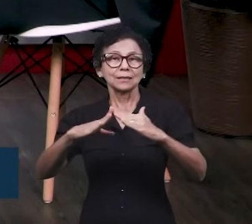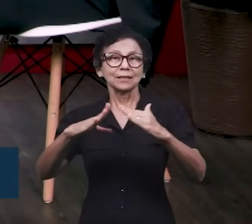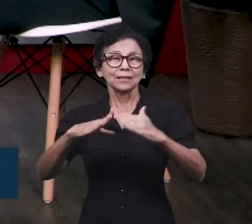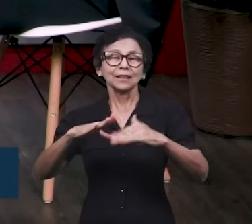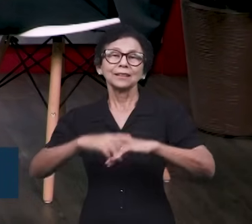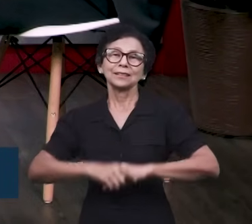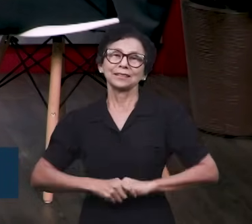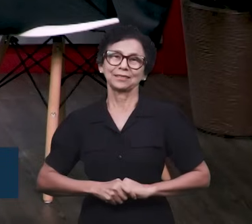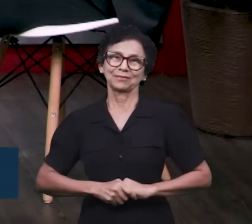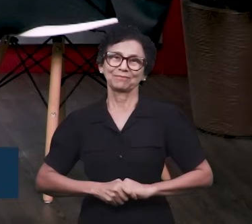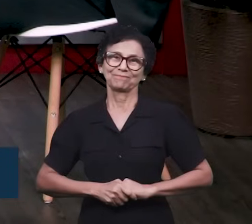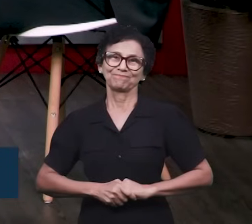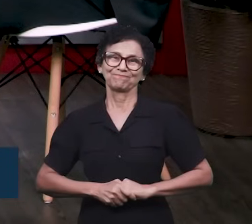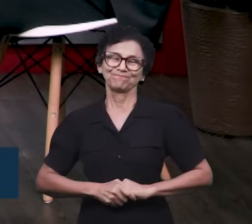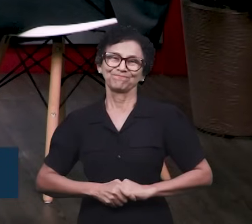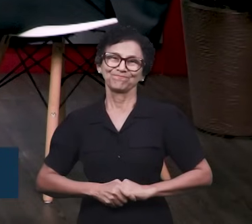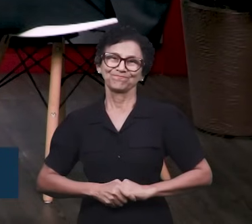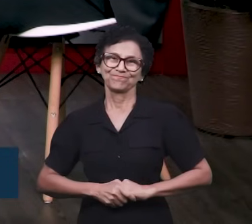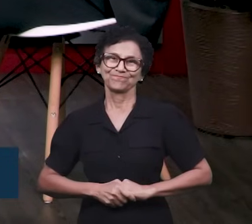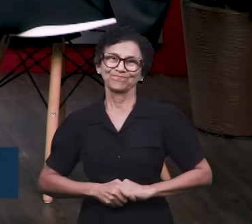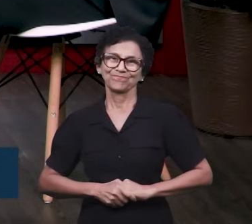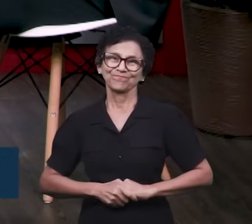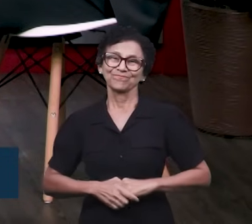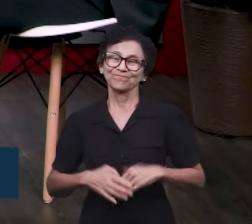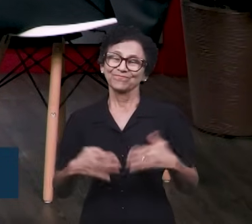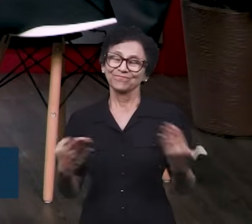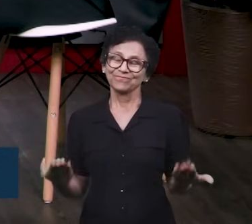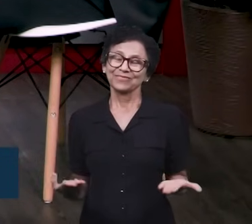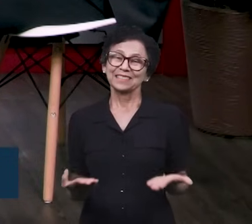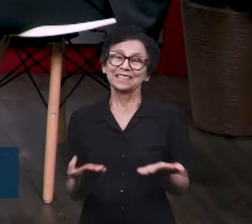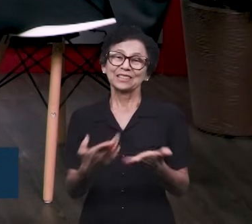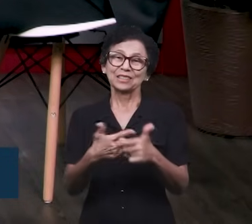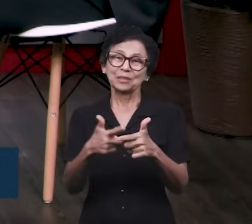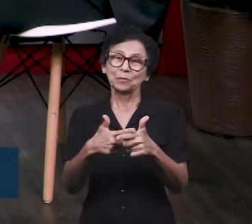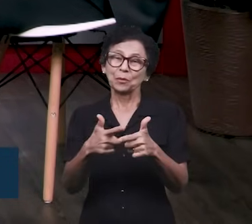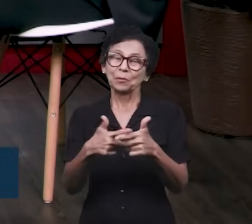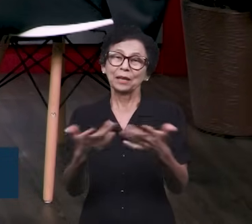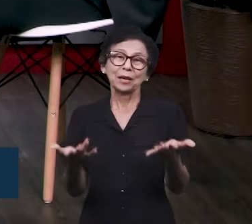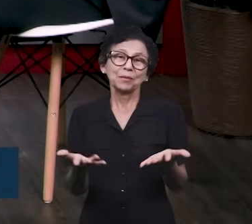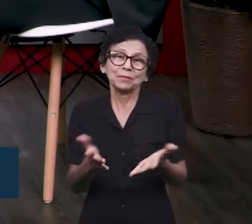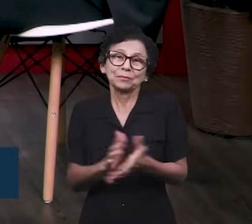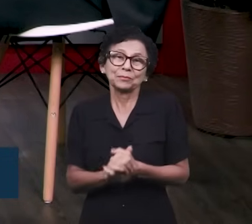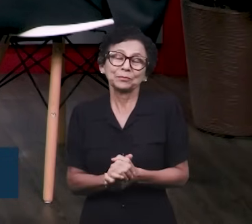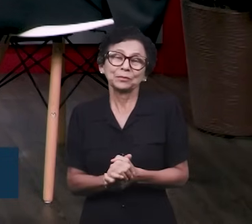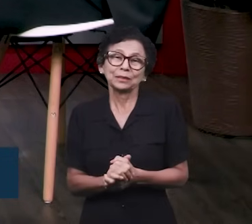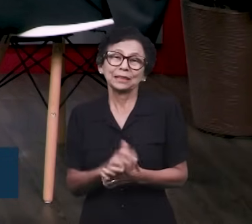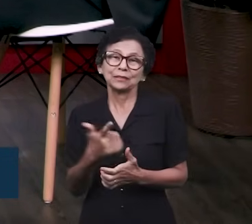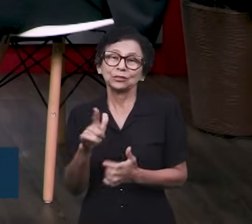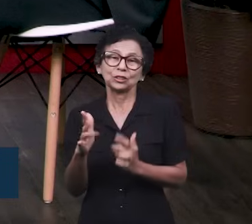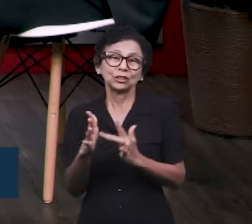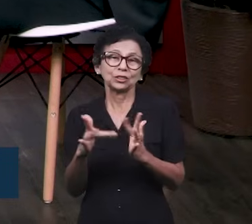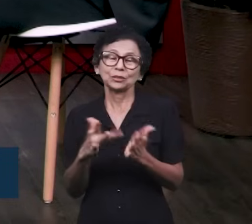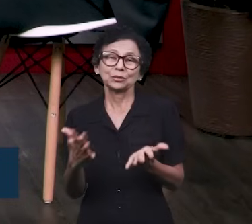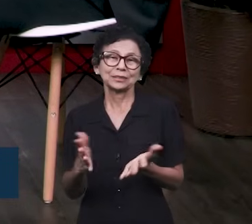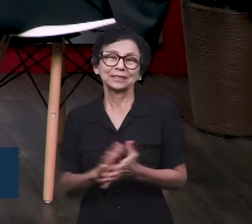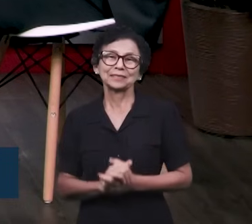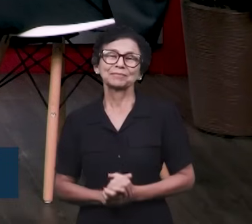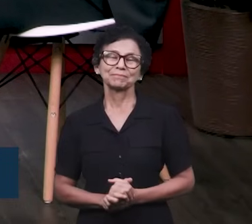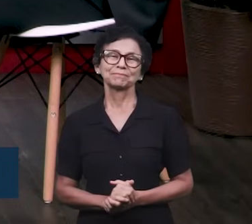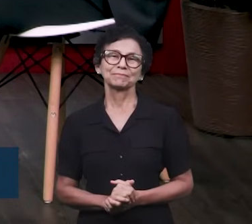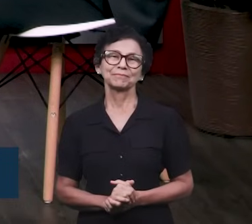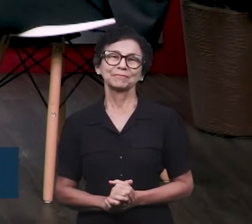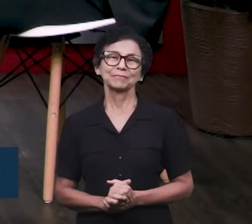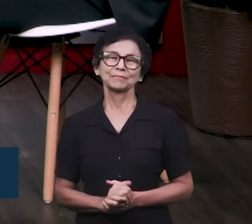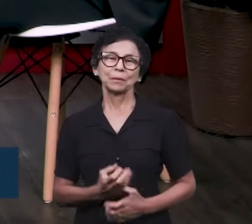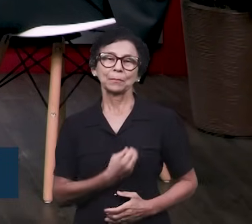exatamente porque ele não estava convidando Jesus para fazer parte da família dele. É isso aí. Né? Então, é muito interessante,